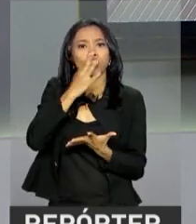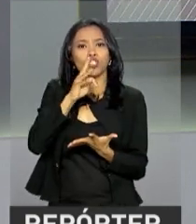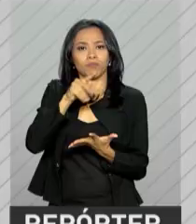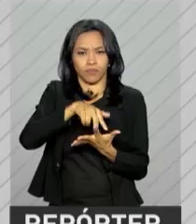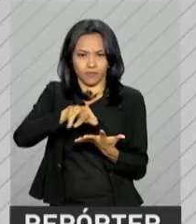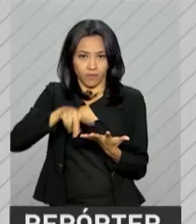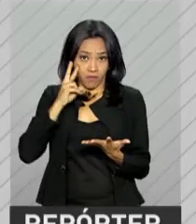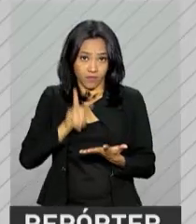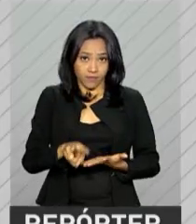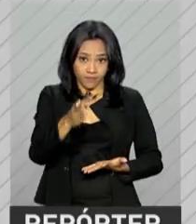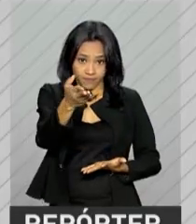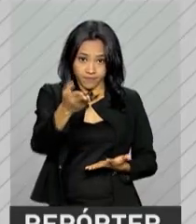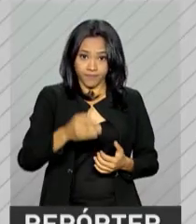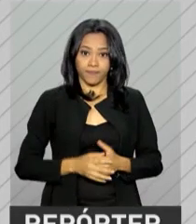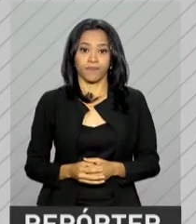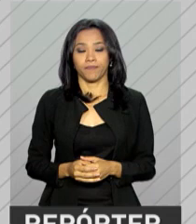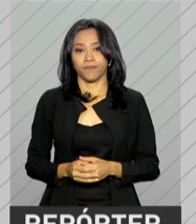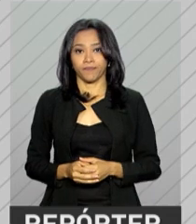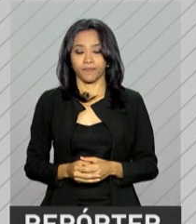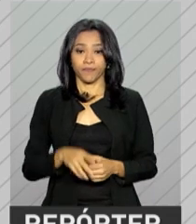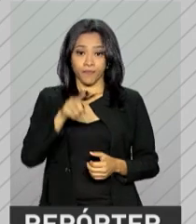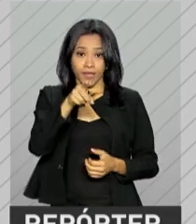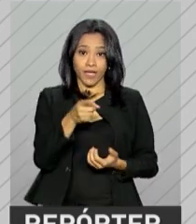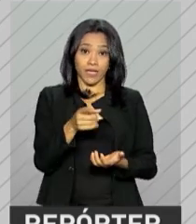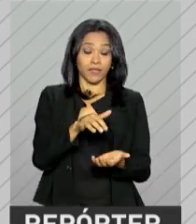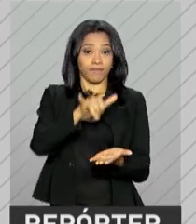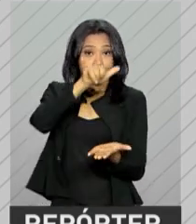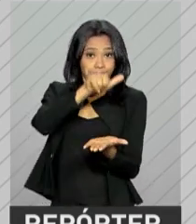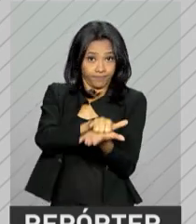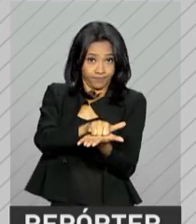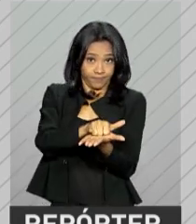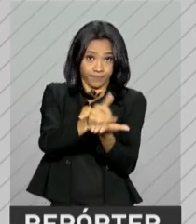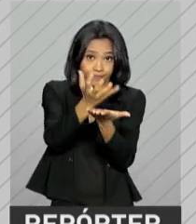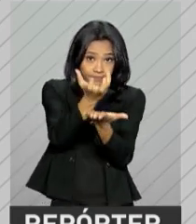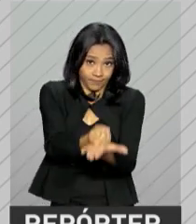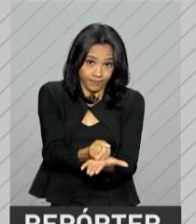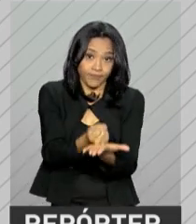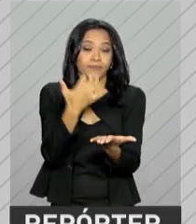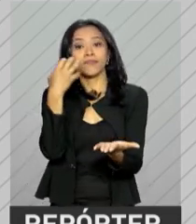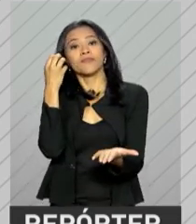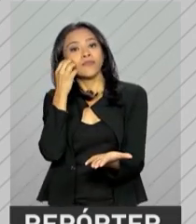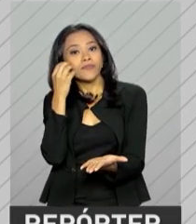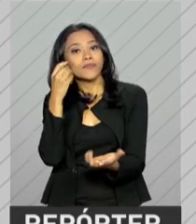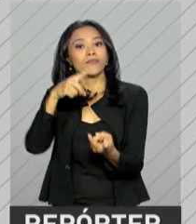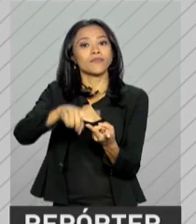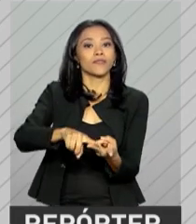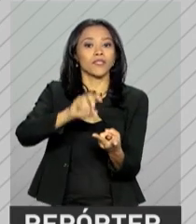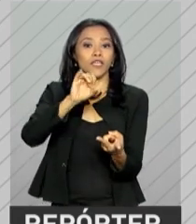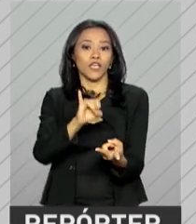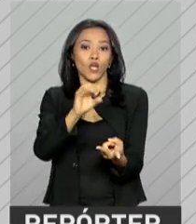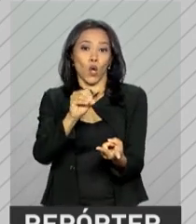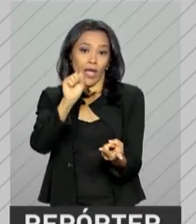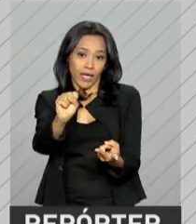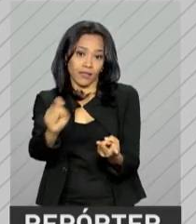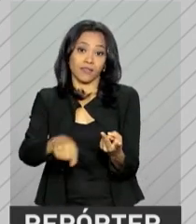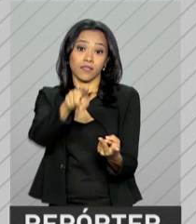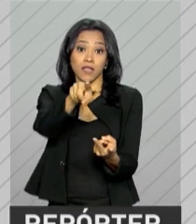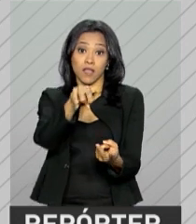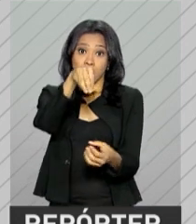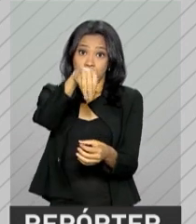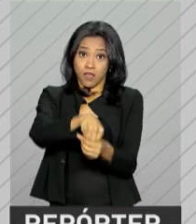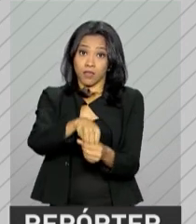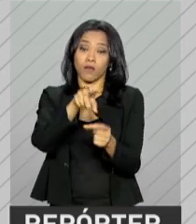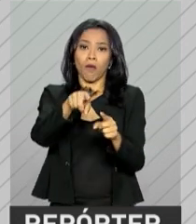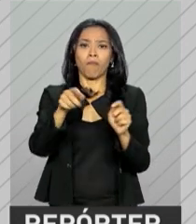vamos ver o aplicativo pode ser baixado em smartphones android e o s nele o usuário